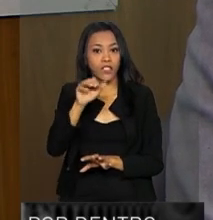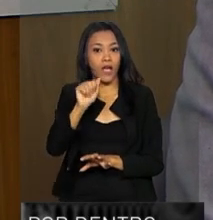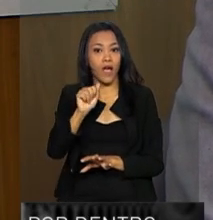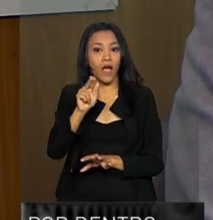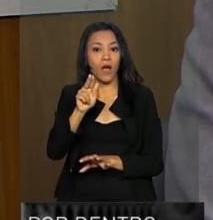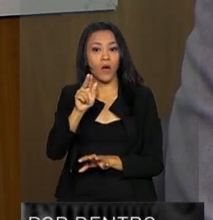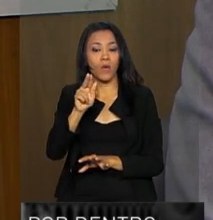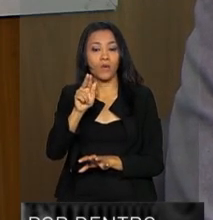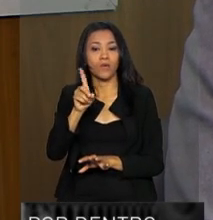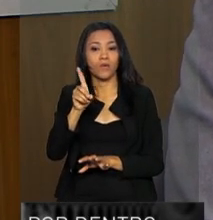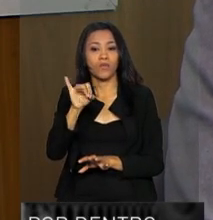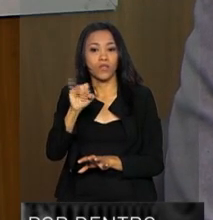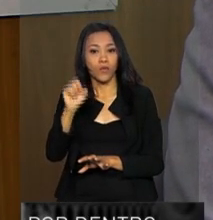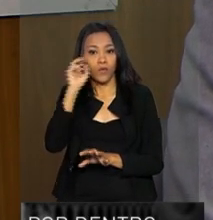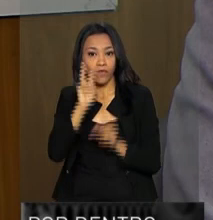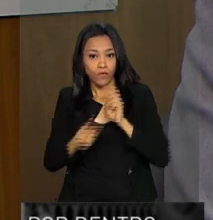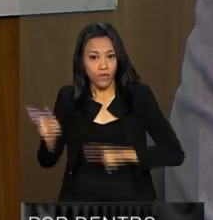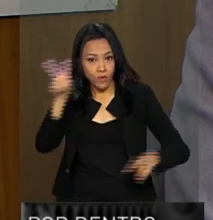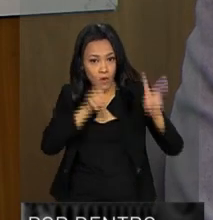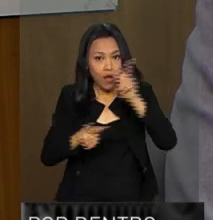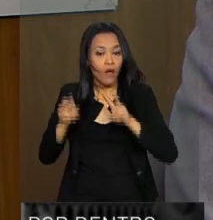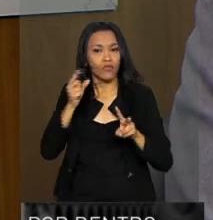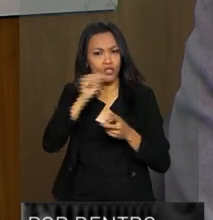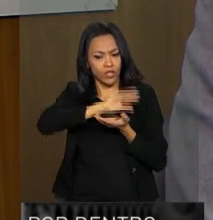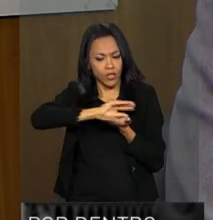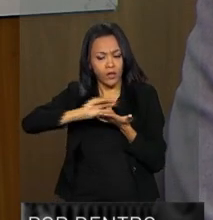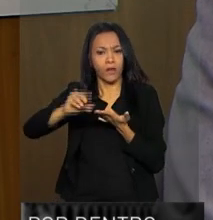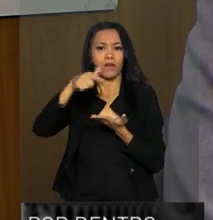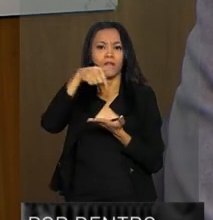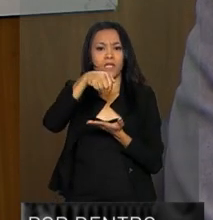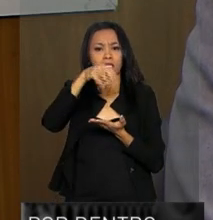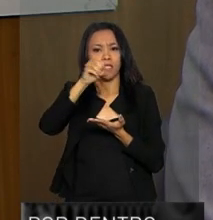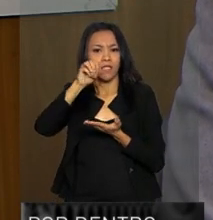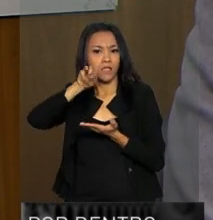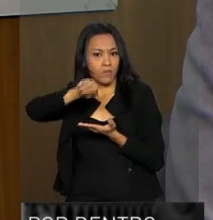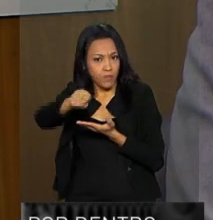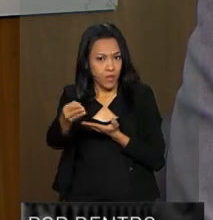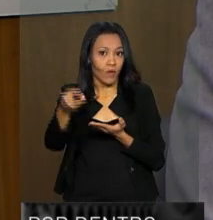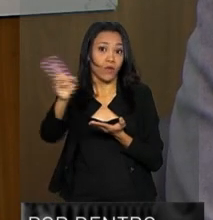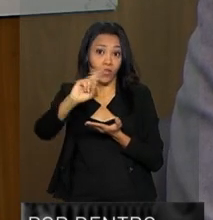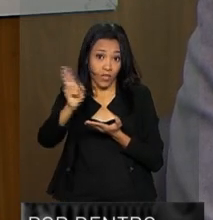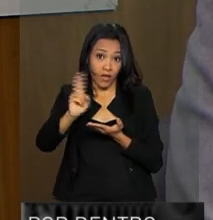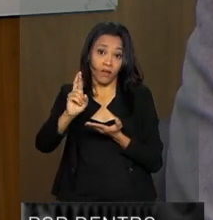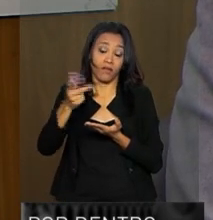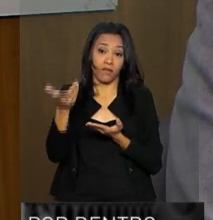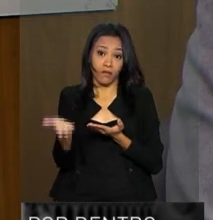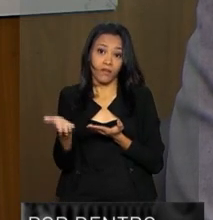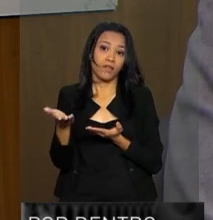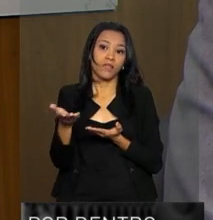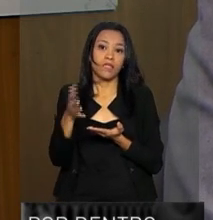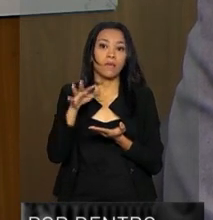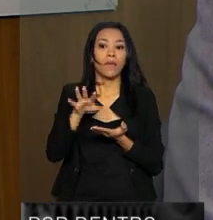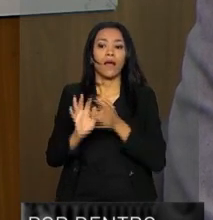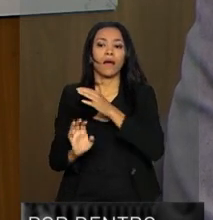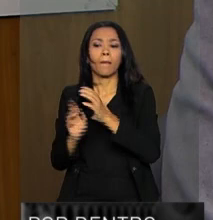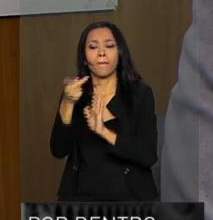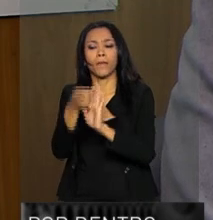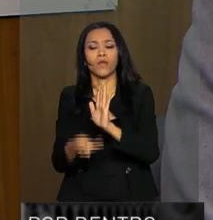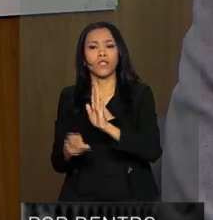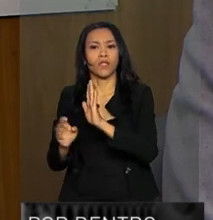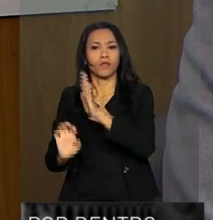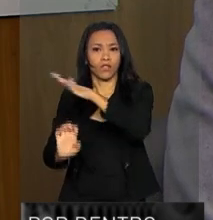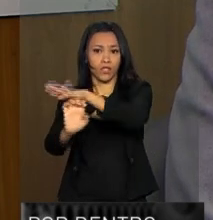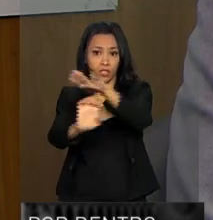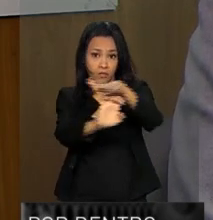700 milhões de reais a esse ano em projetos de empresas de audiovisual nós procuramos